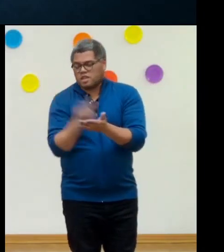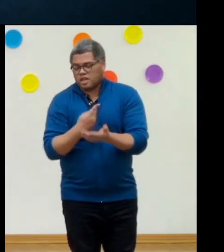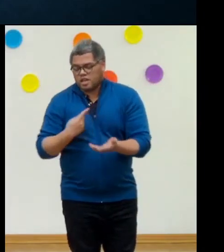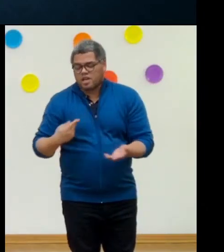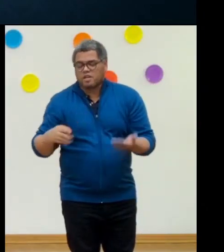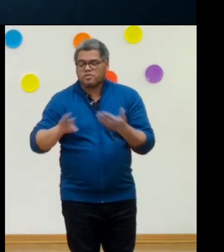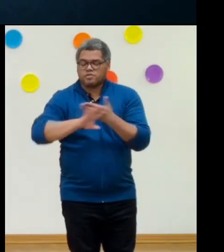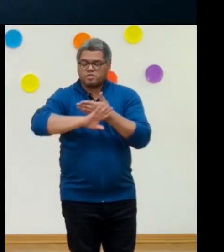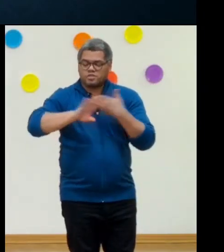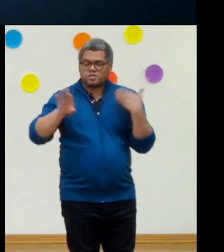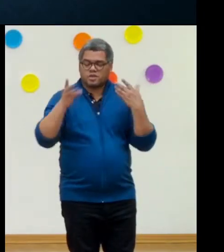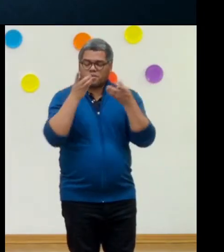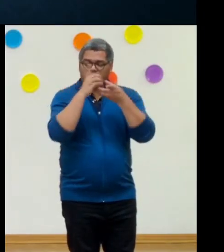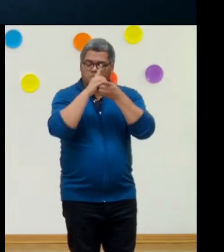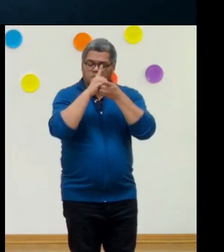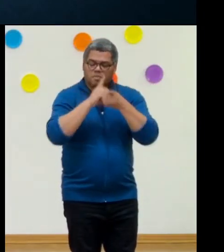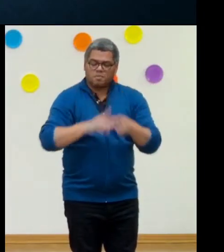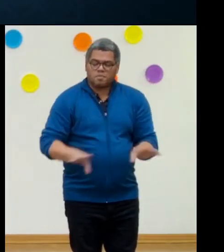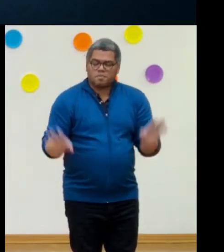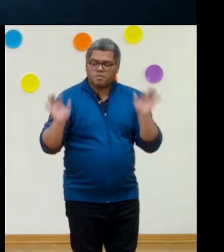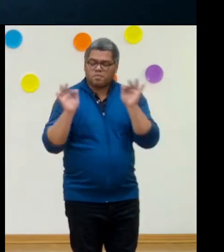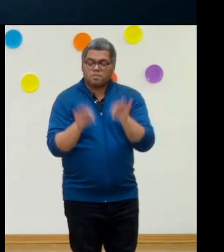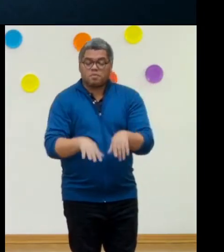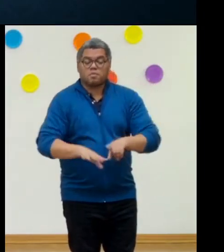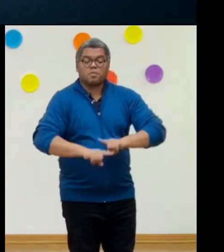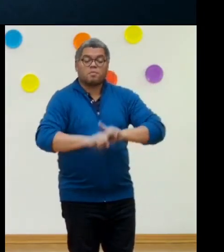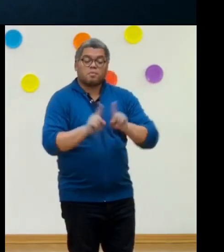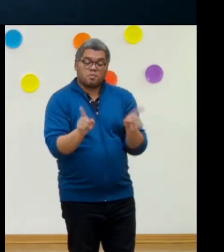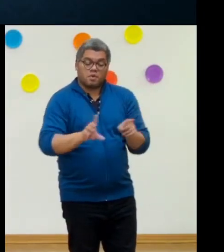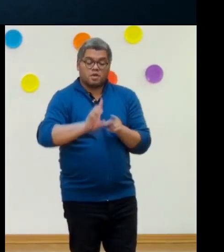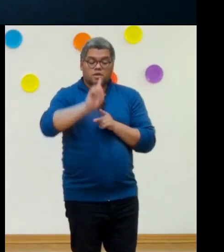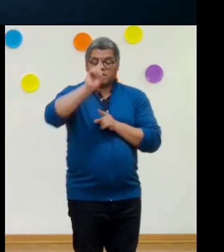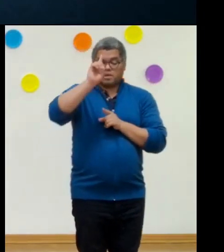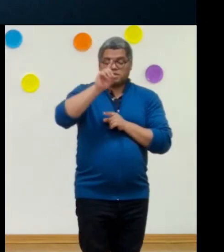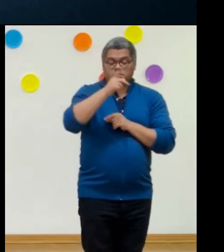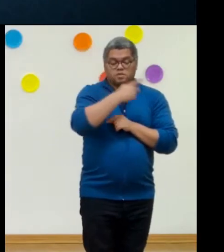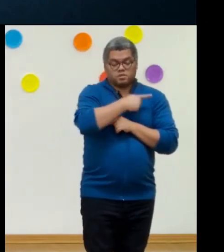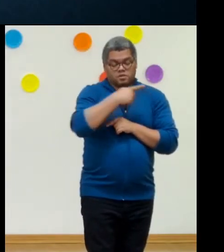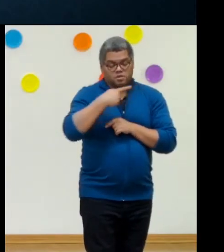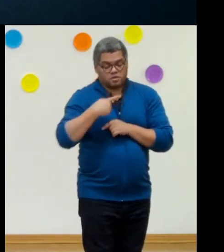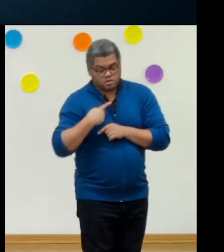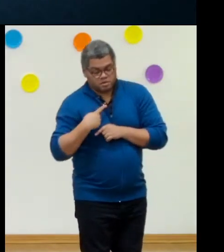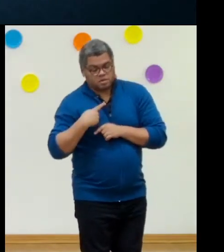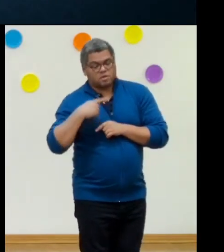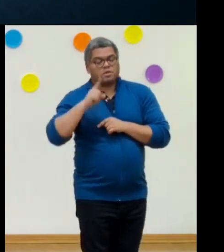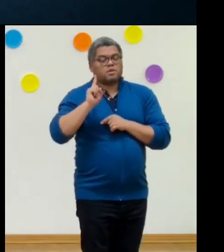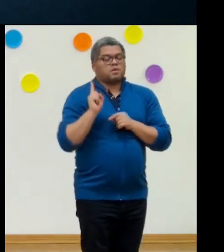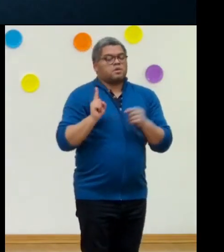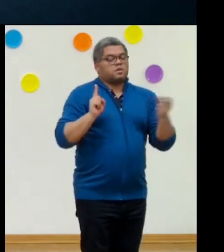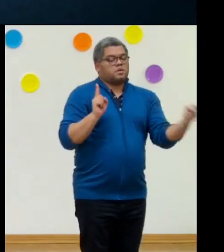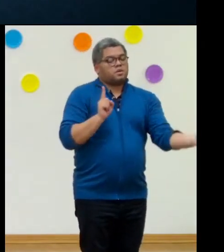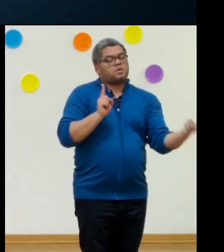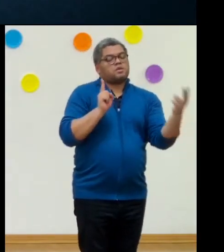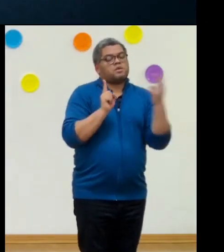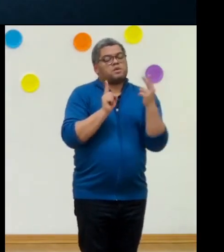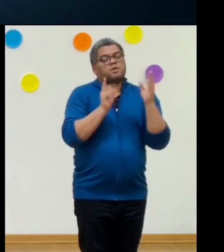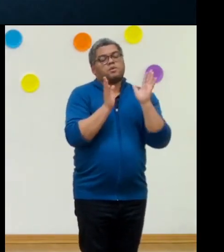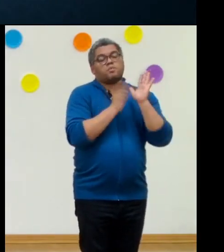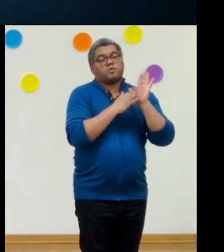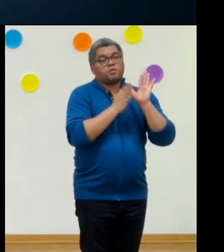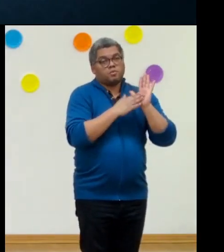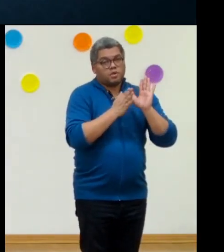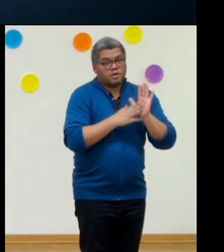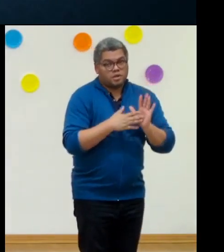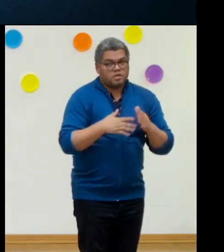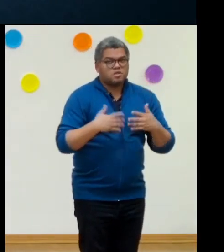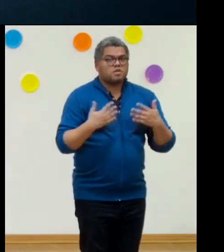separa. Mas lá diante do pastor, promete. diante dos pais da noiva, vai ser fiel.